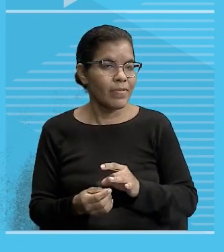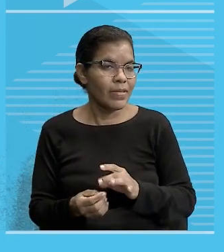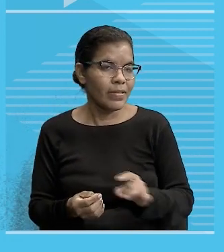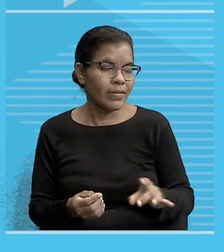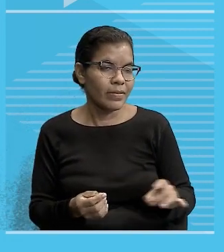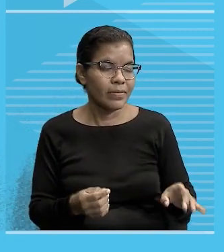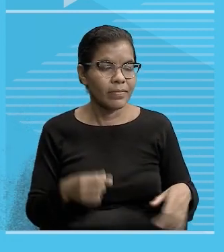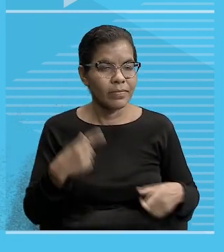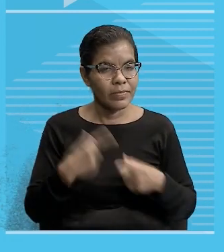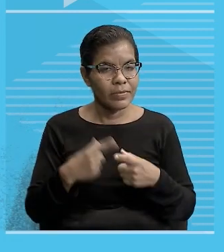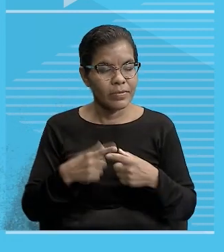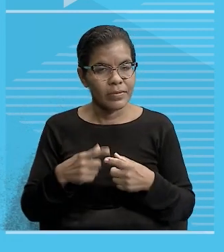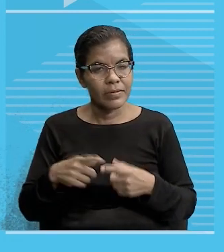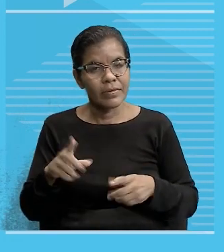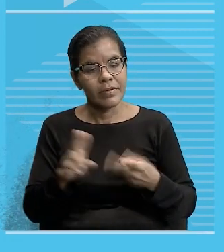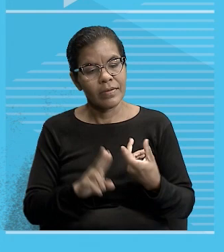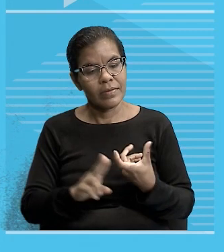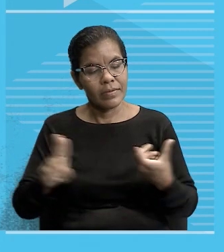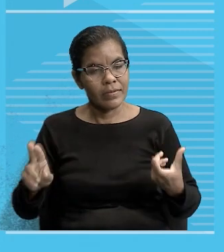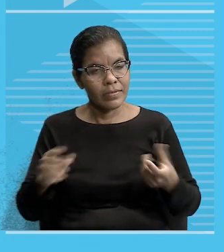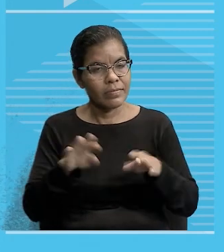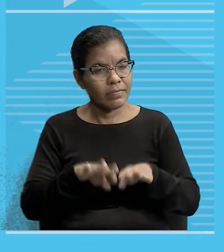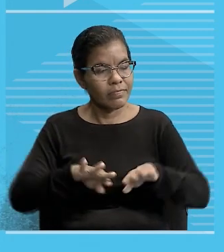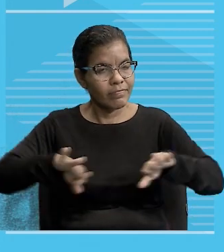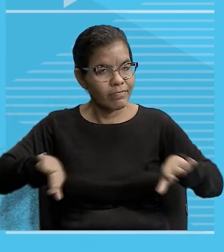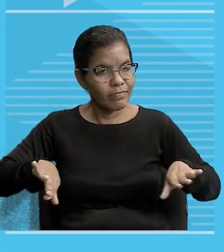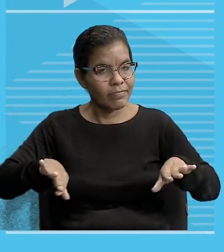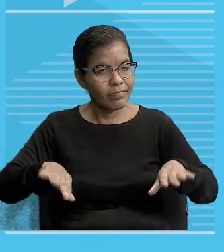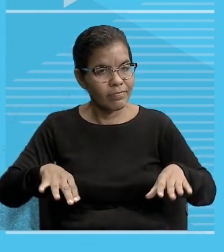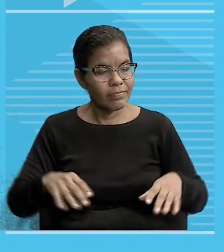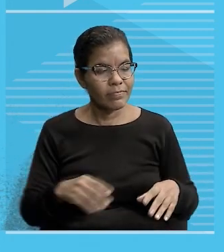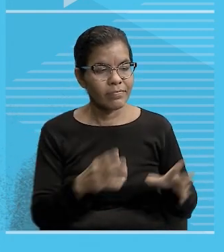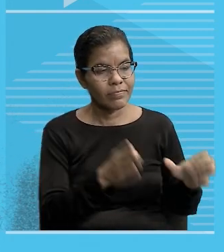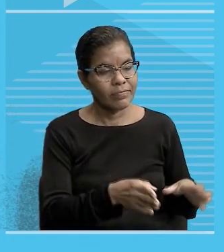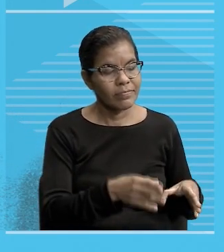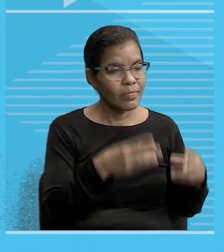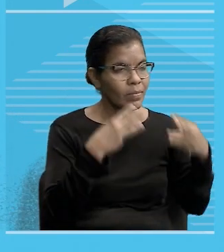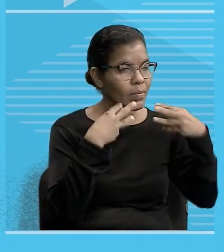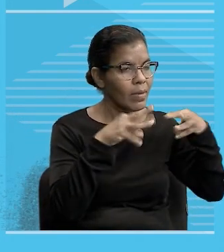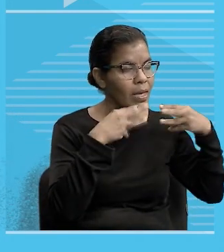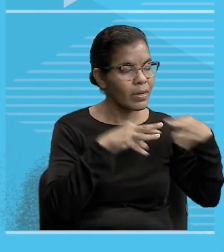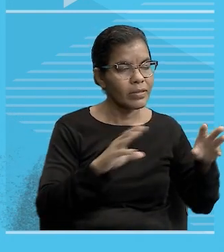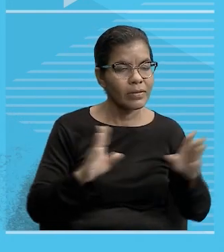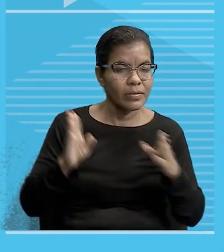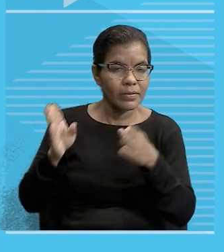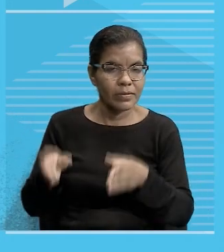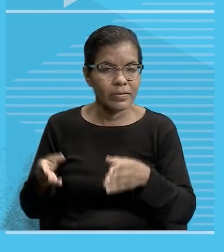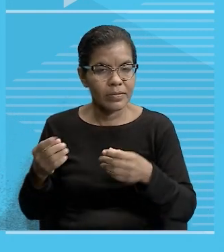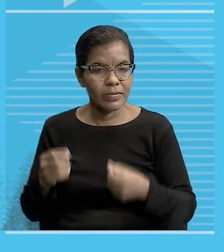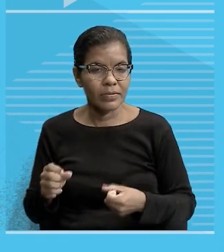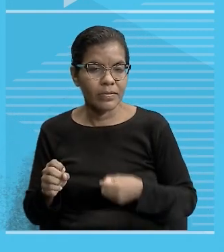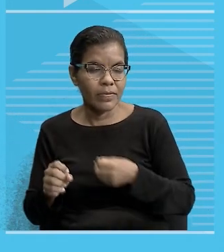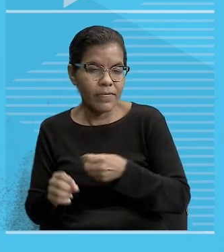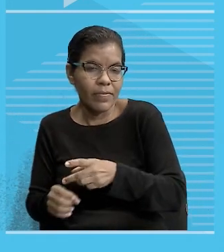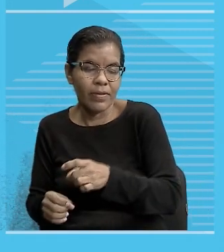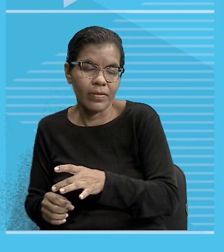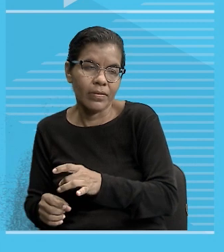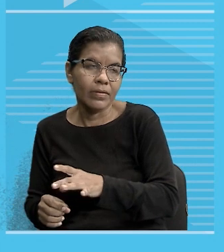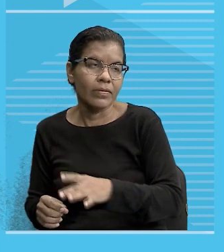por isso que tem essas palavras separadas marketing e vendas marketing